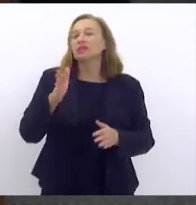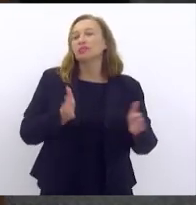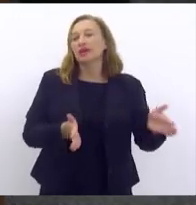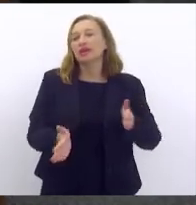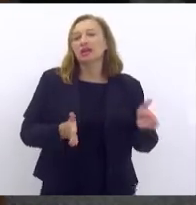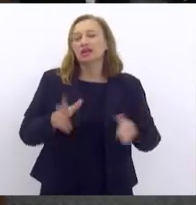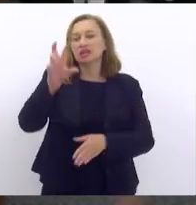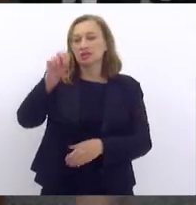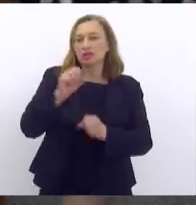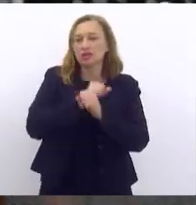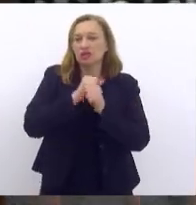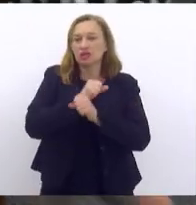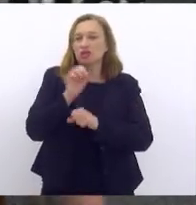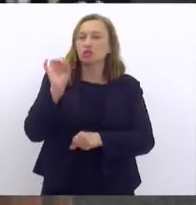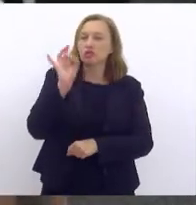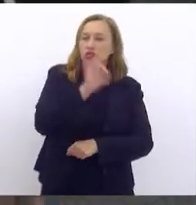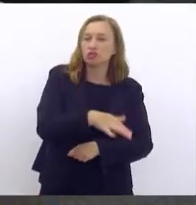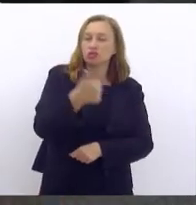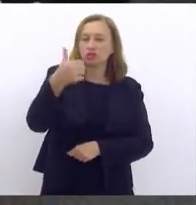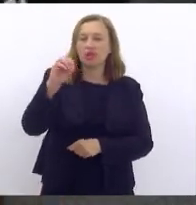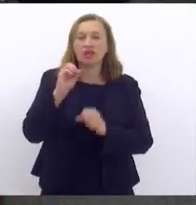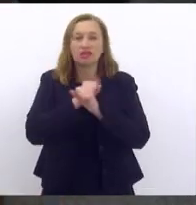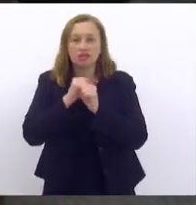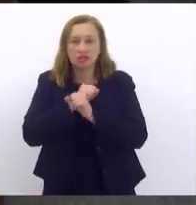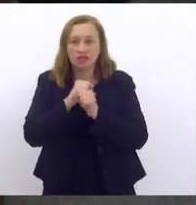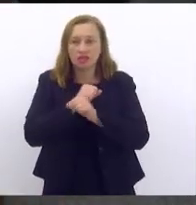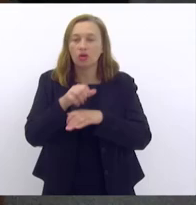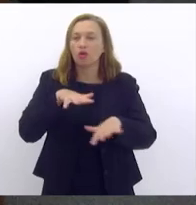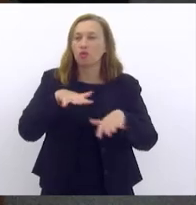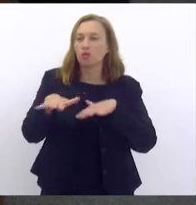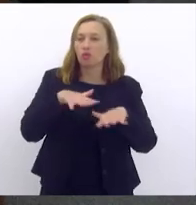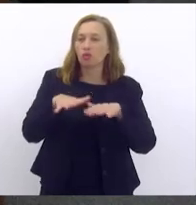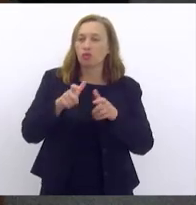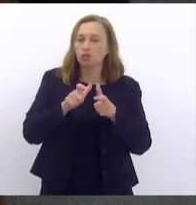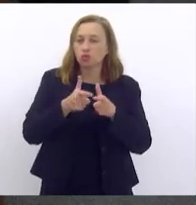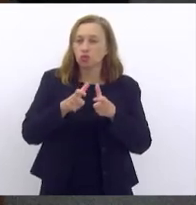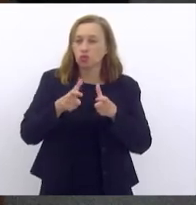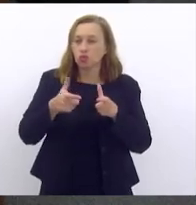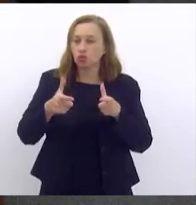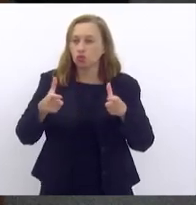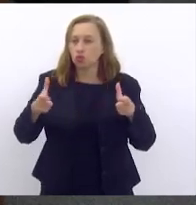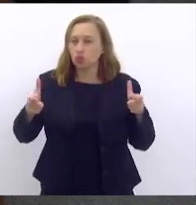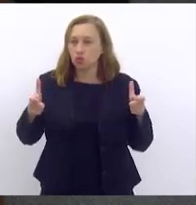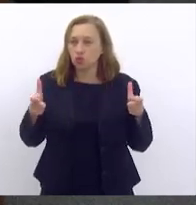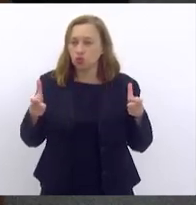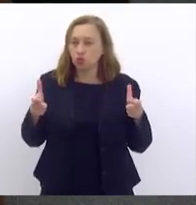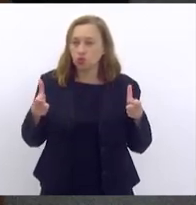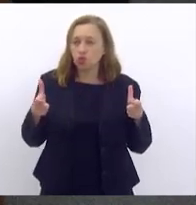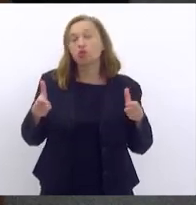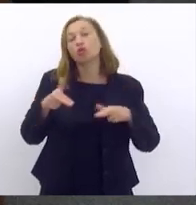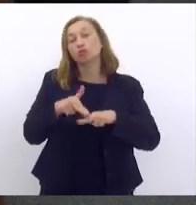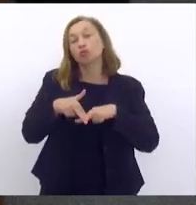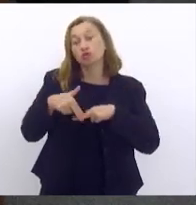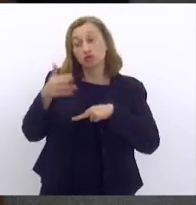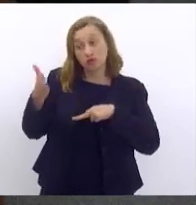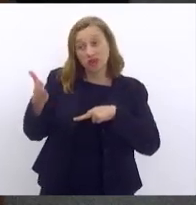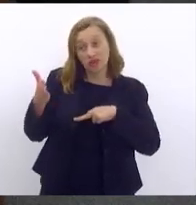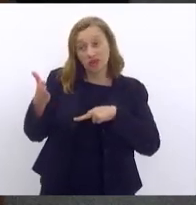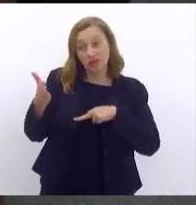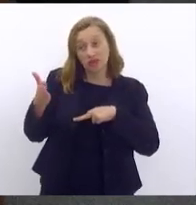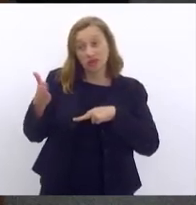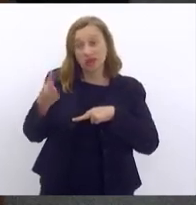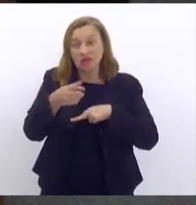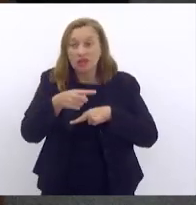anos, especialmente nos últimos 10 anos, o movimento cresceu exponencialmente por conta disso, das